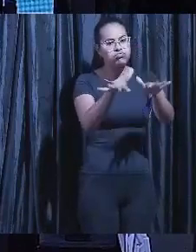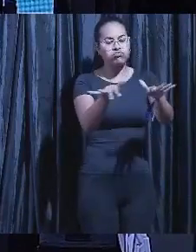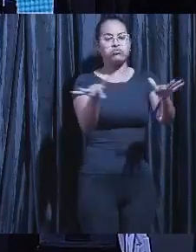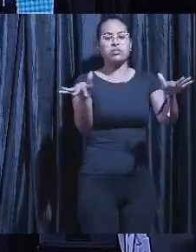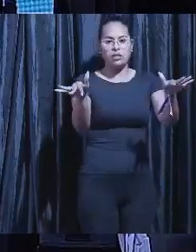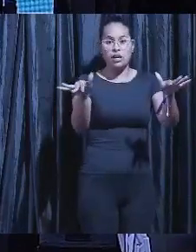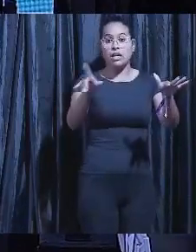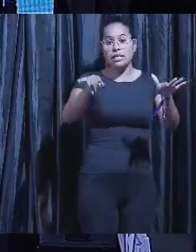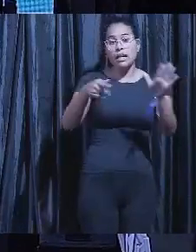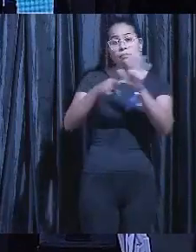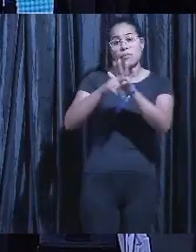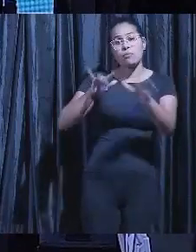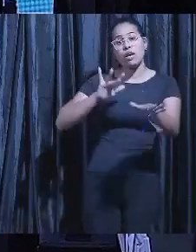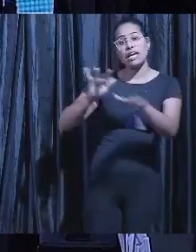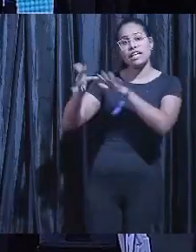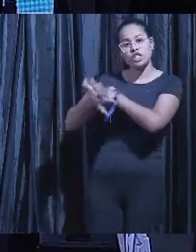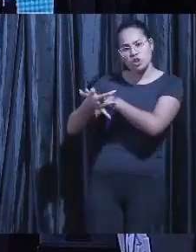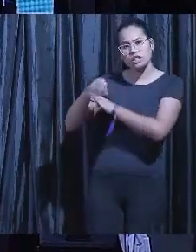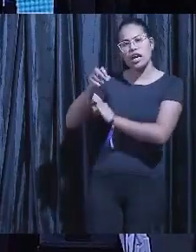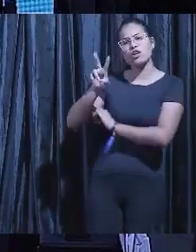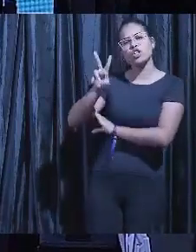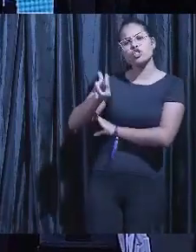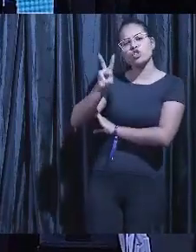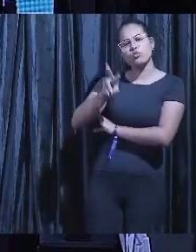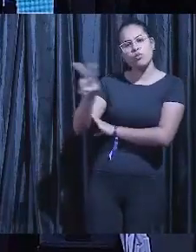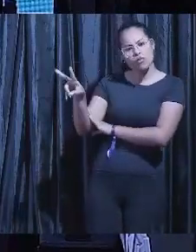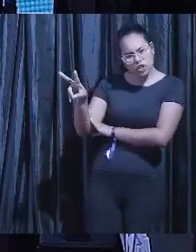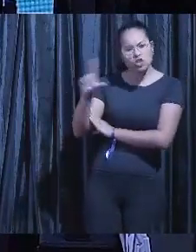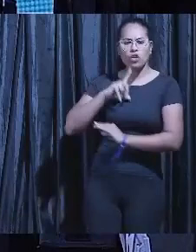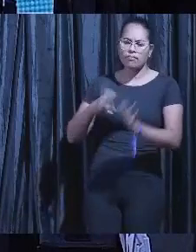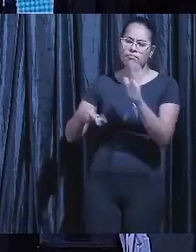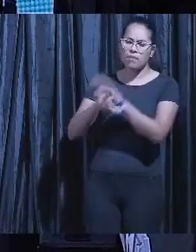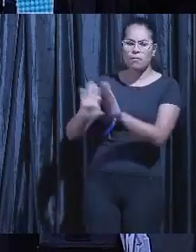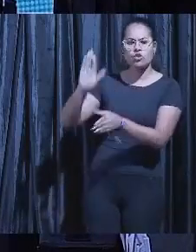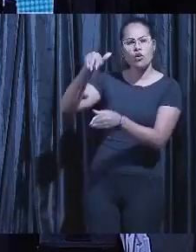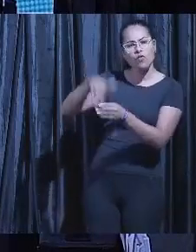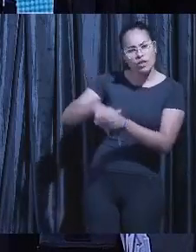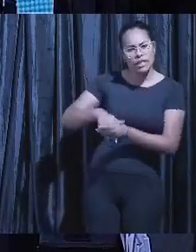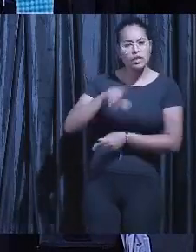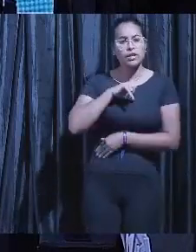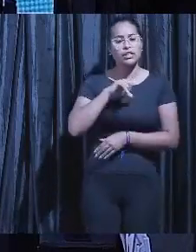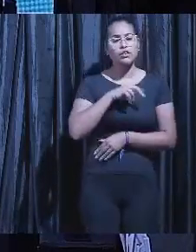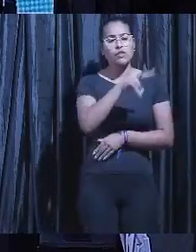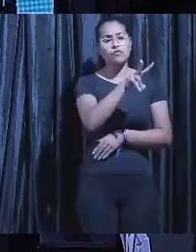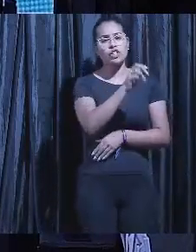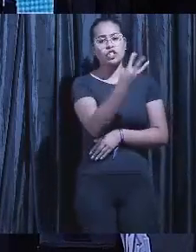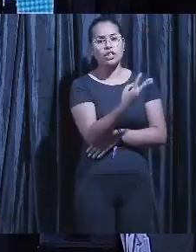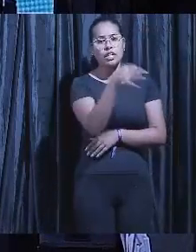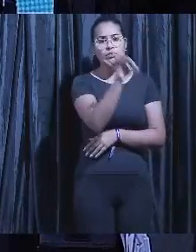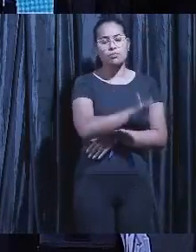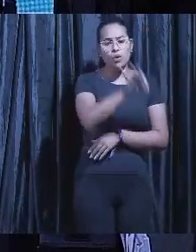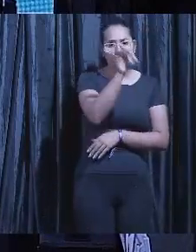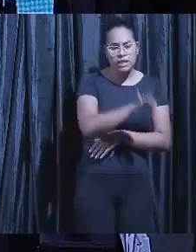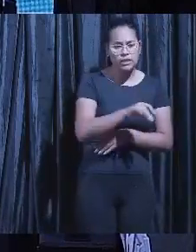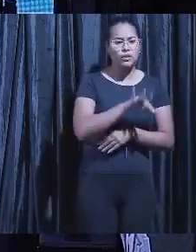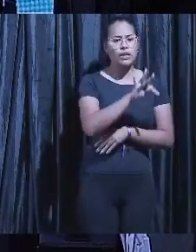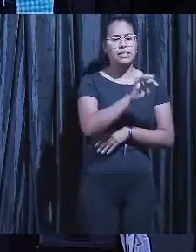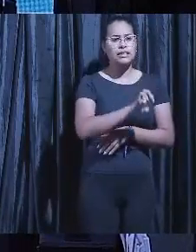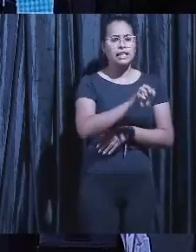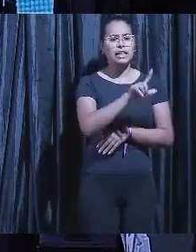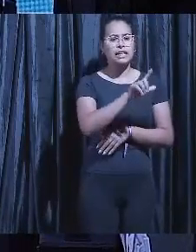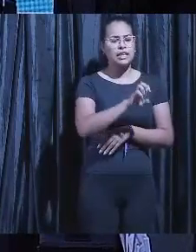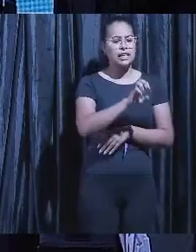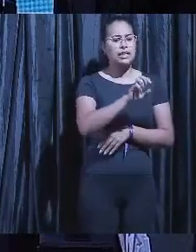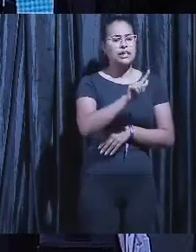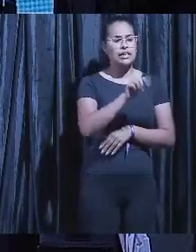das redes sociais nas eleições de 2022. Então, ela tem um aumento de 23% no Telegram, de 36%